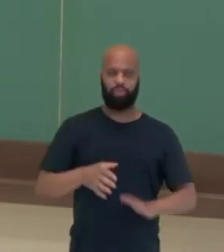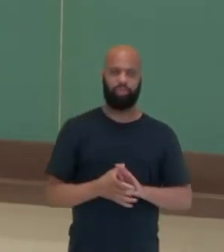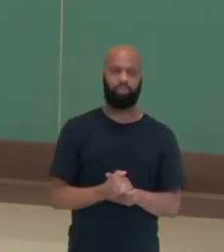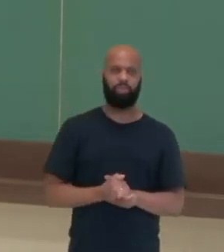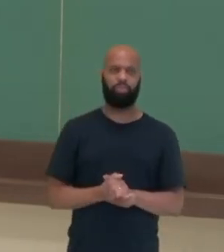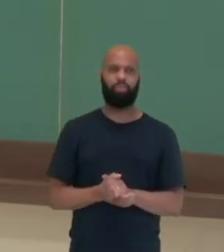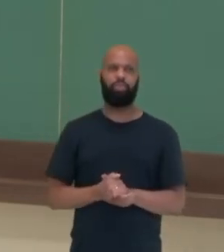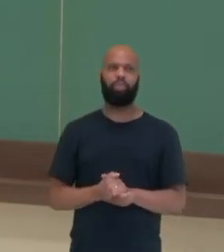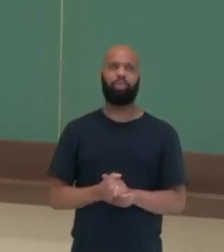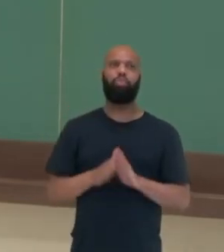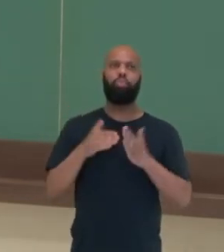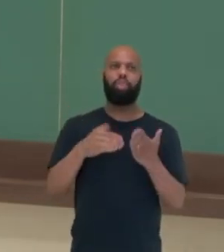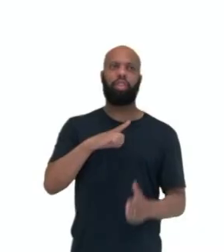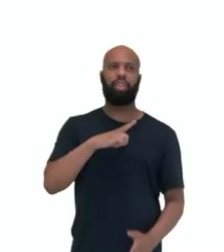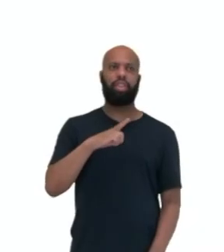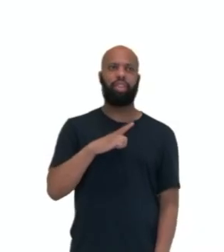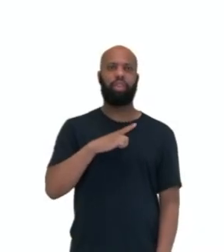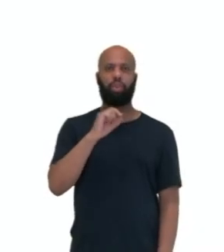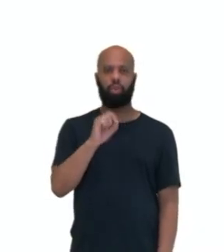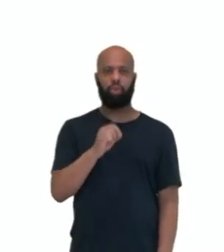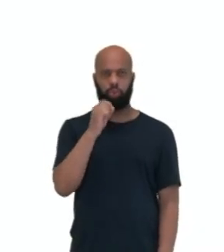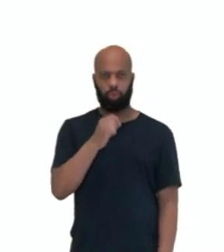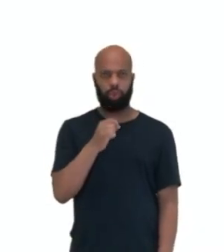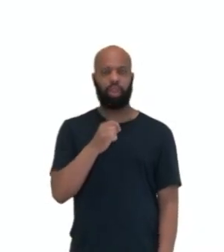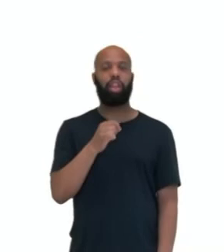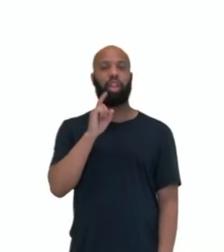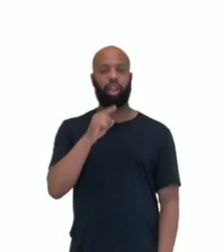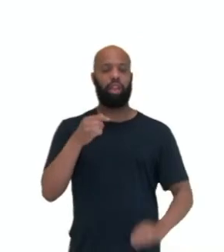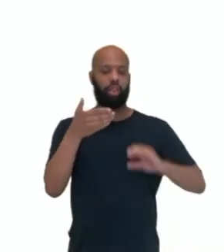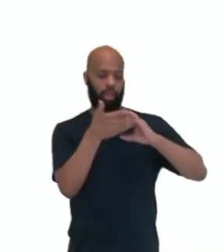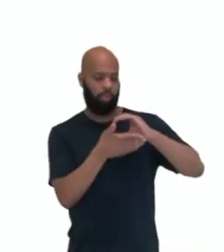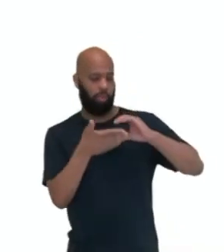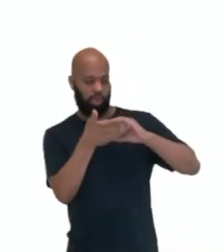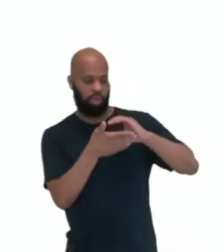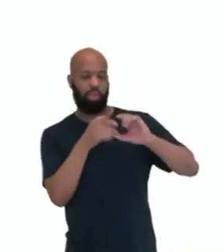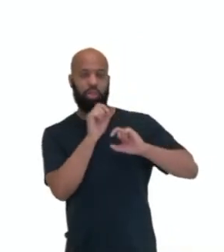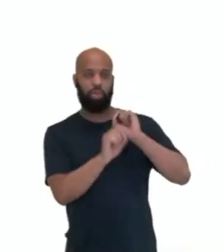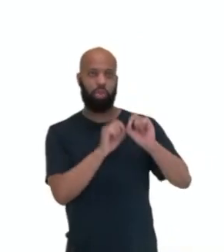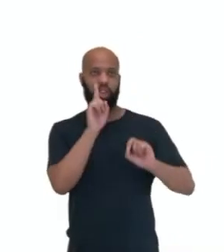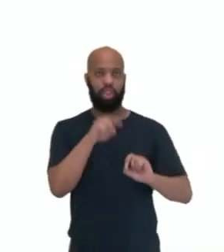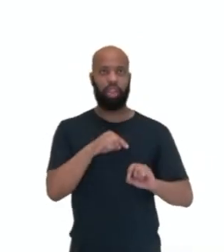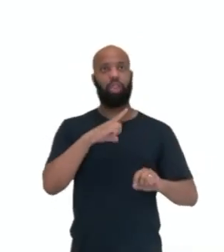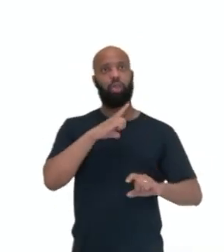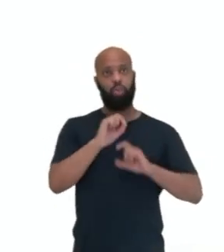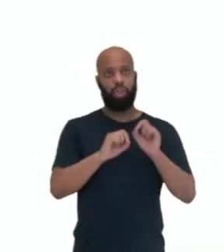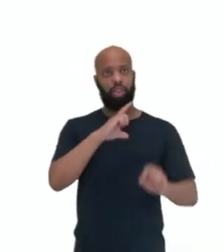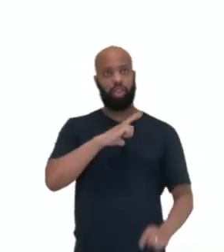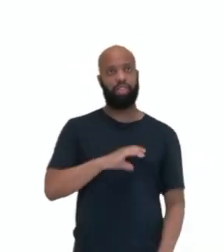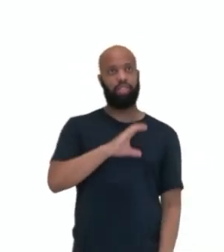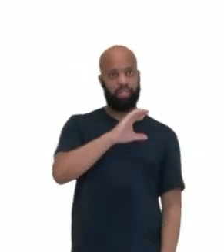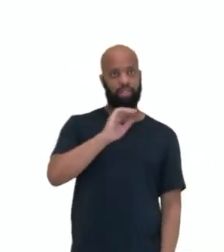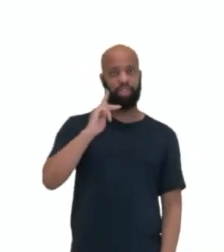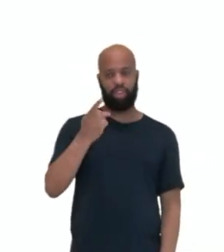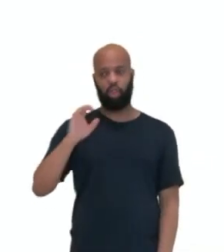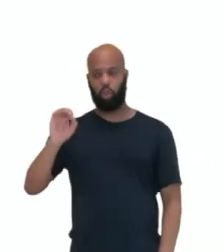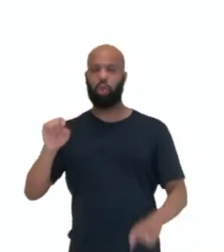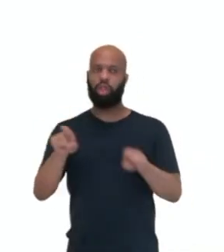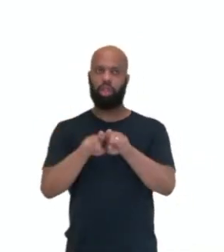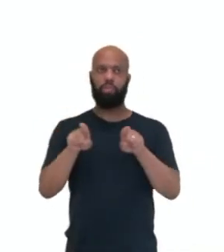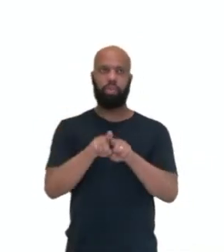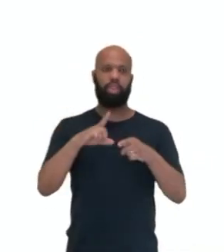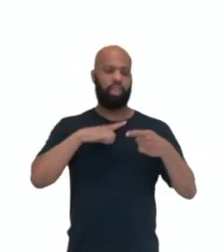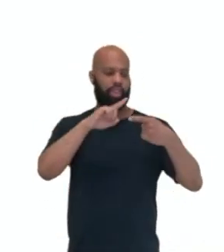ó. Os carboidratos são compostos formados por carbonos, hidrogênios e oxigênios, sendo dividido em